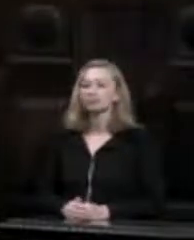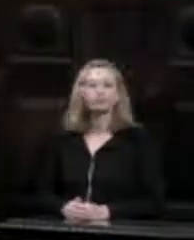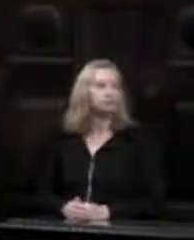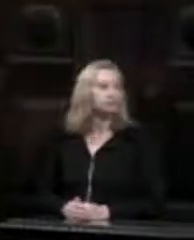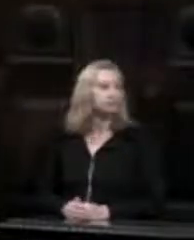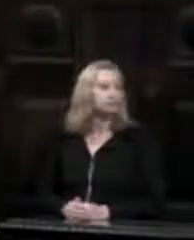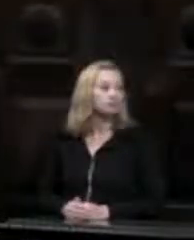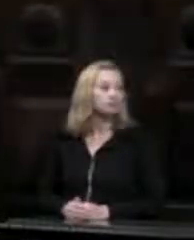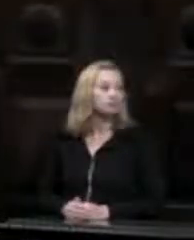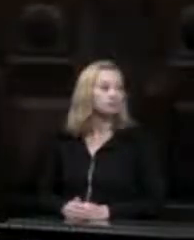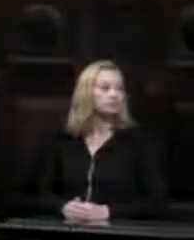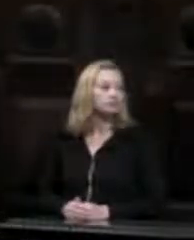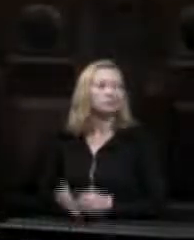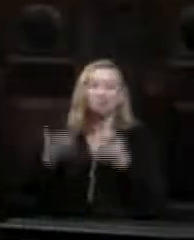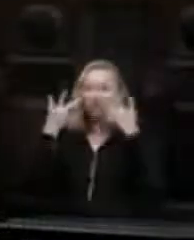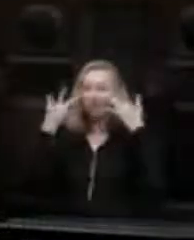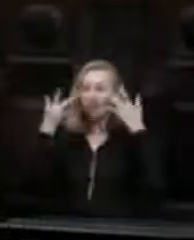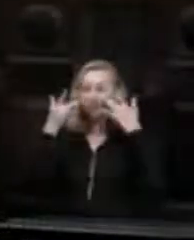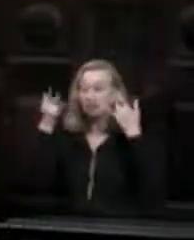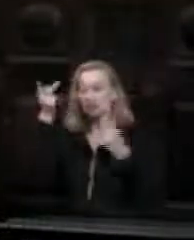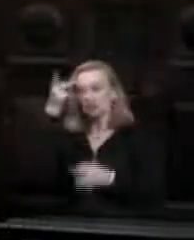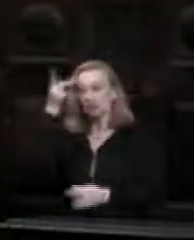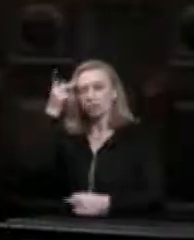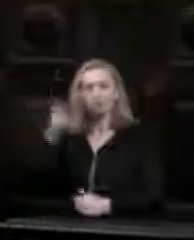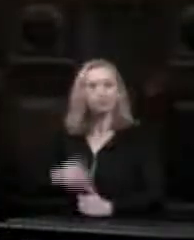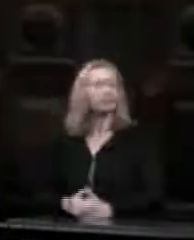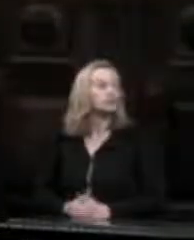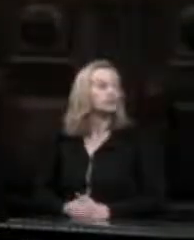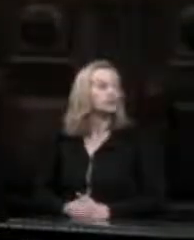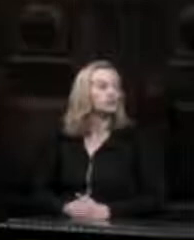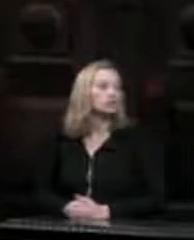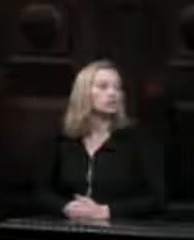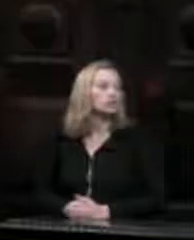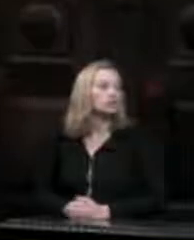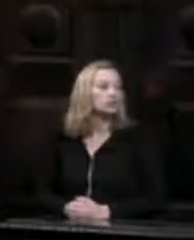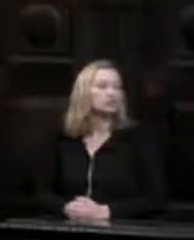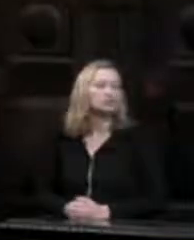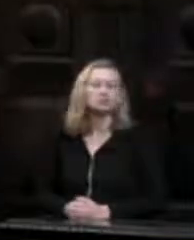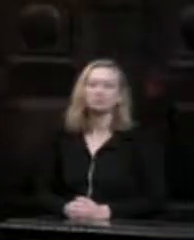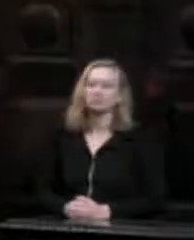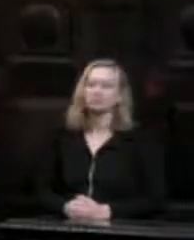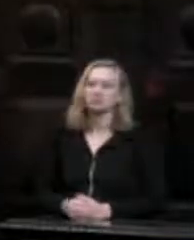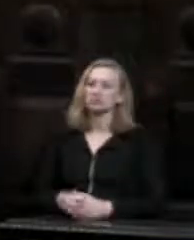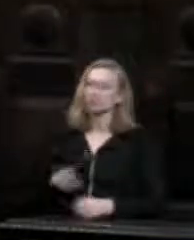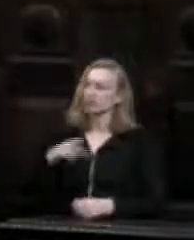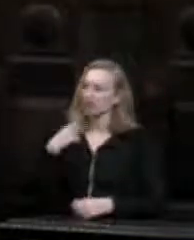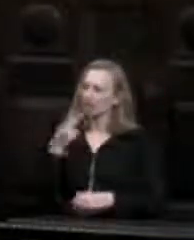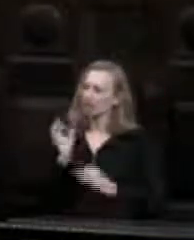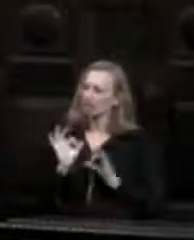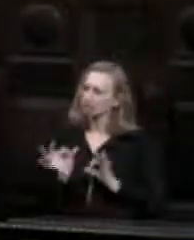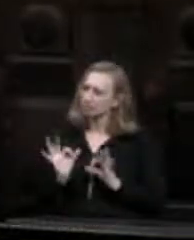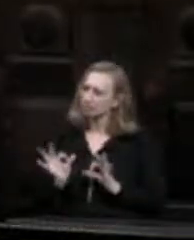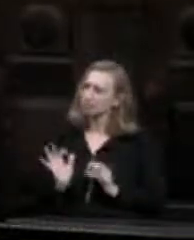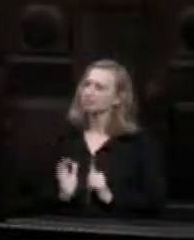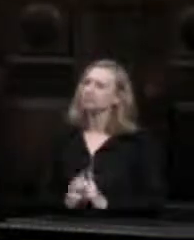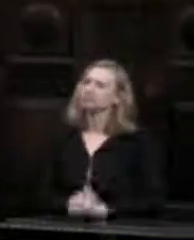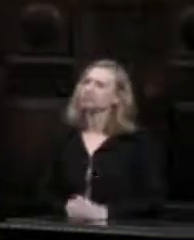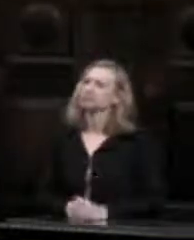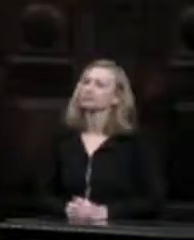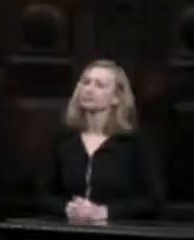Teatro Municipal, foram estarrecedores, na medida